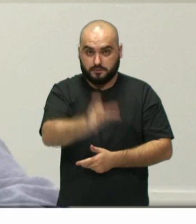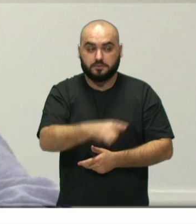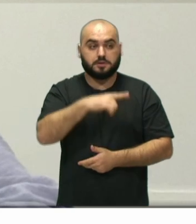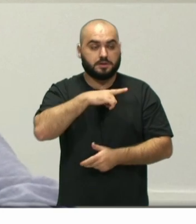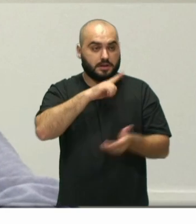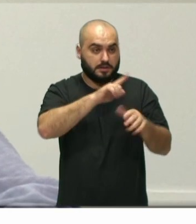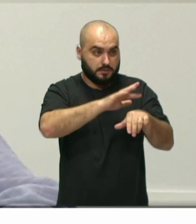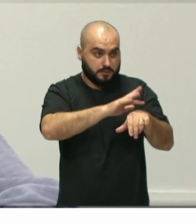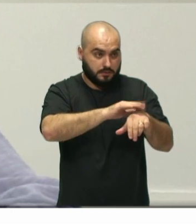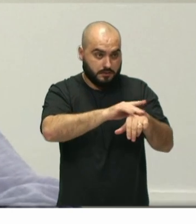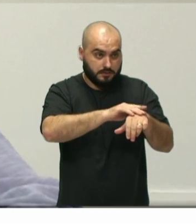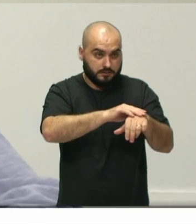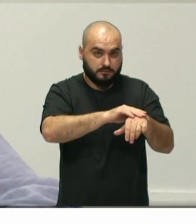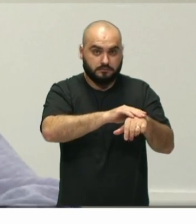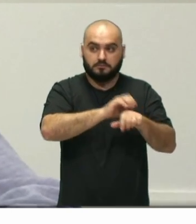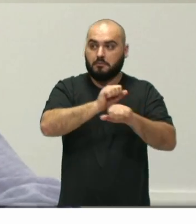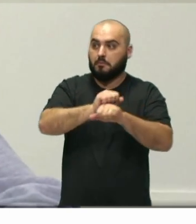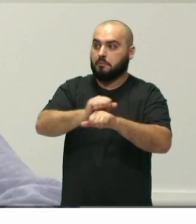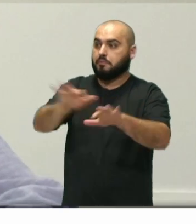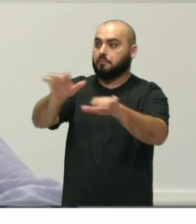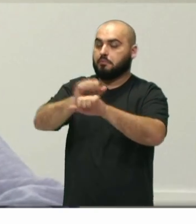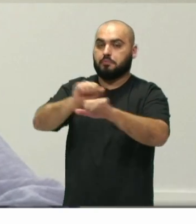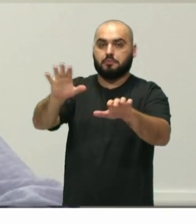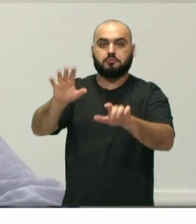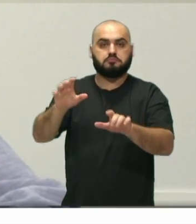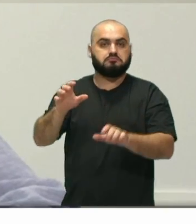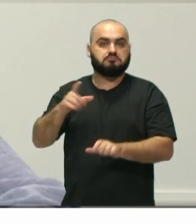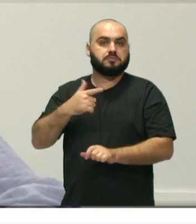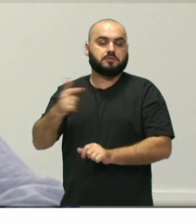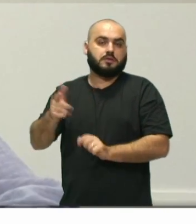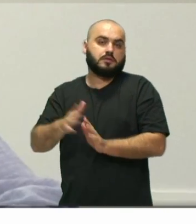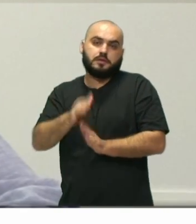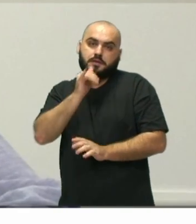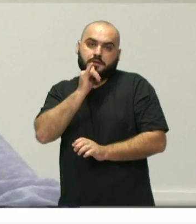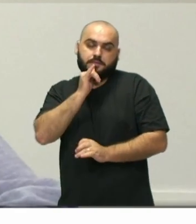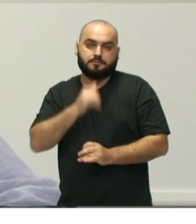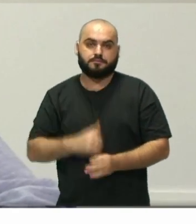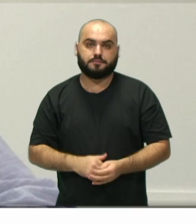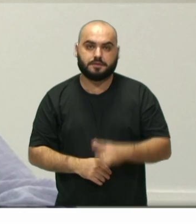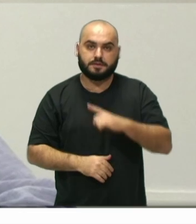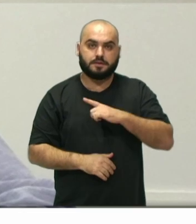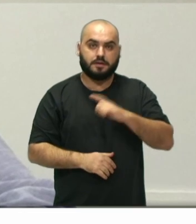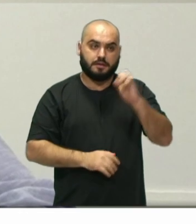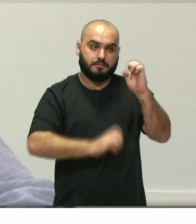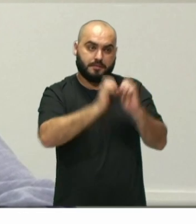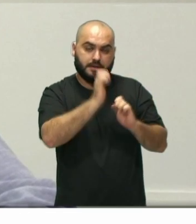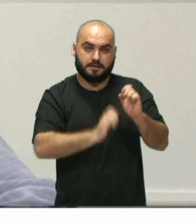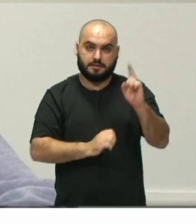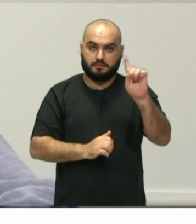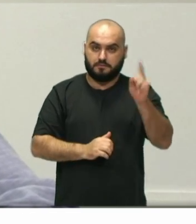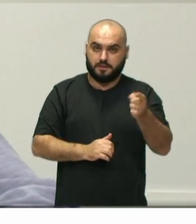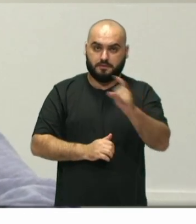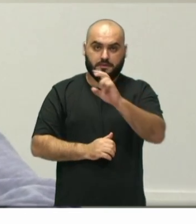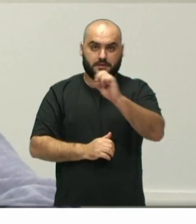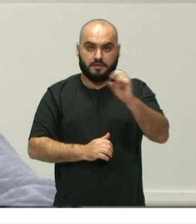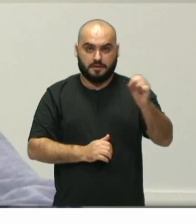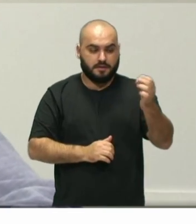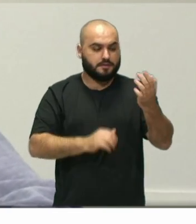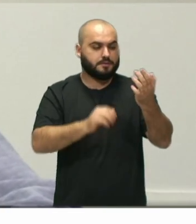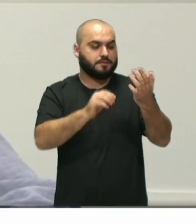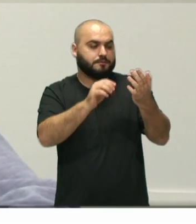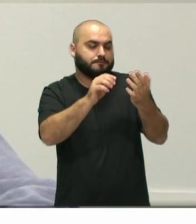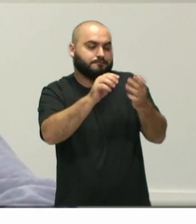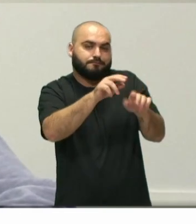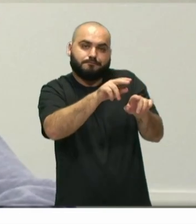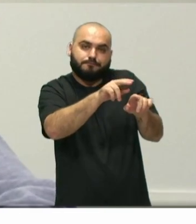ela e não ter sintoma algum. Né? Nós temos exemplo de grandes empresas em Itajaí com 1.500, 1.800 funcionários, onde o governo poderia